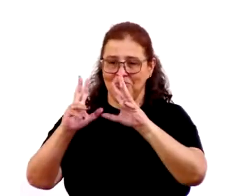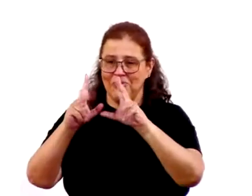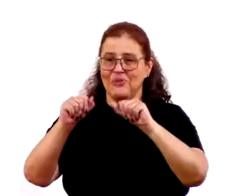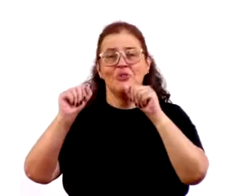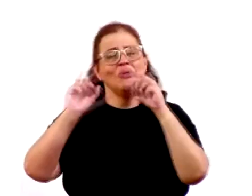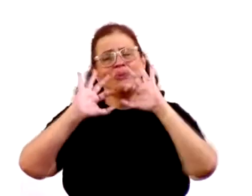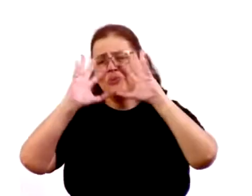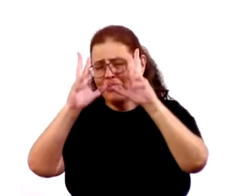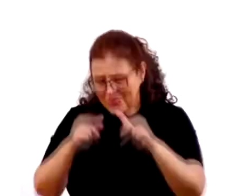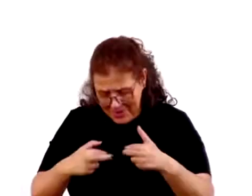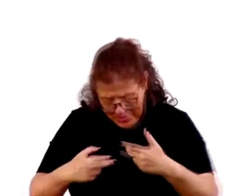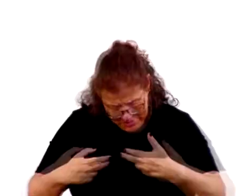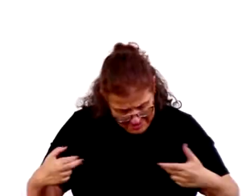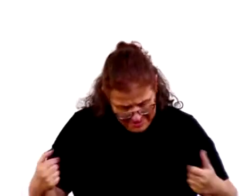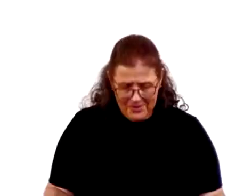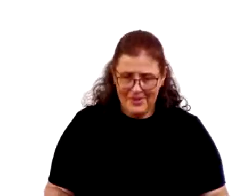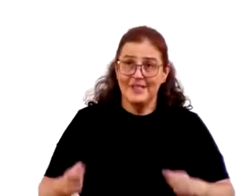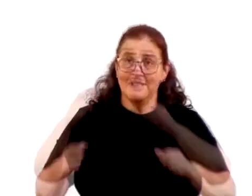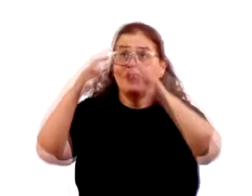estrelas, asteroides,